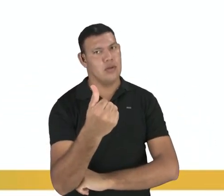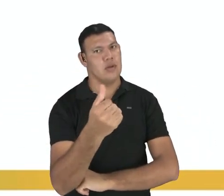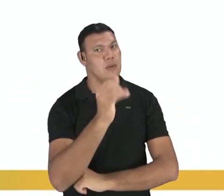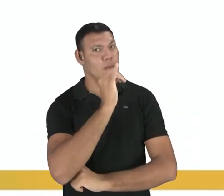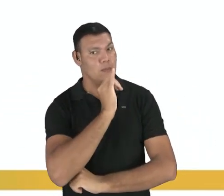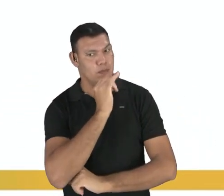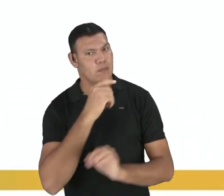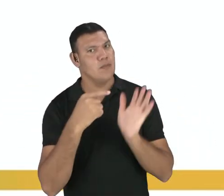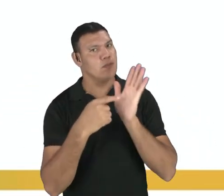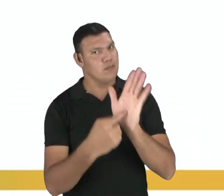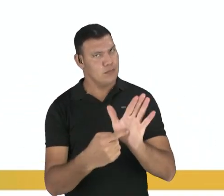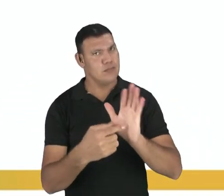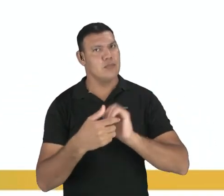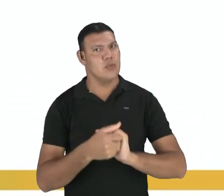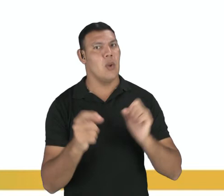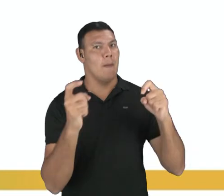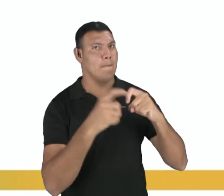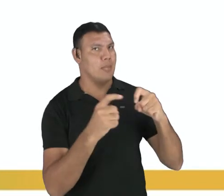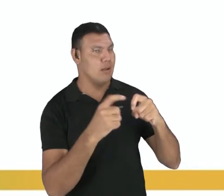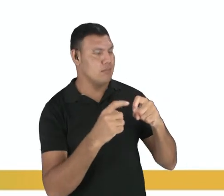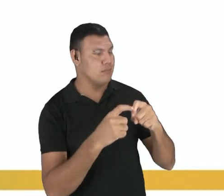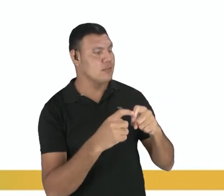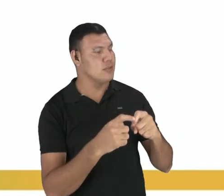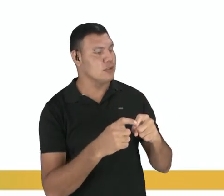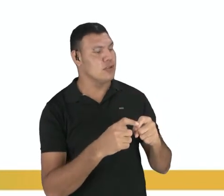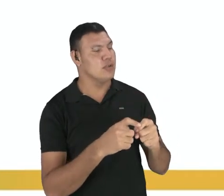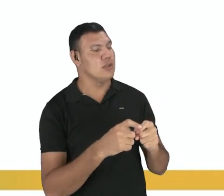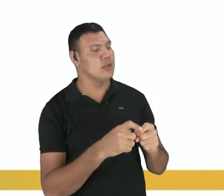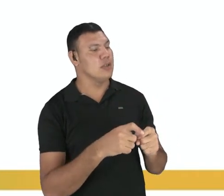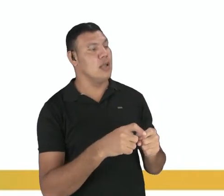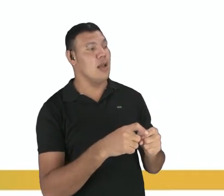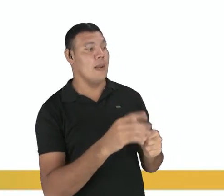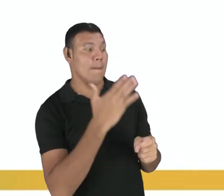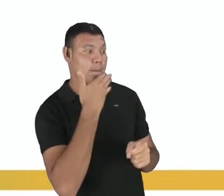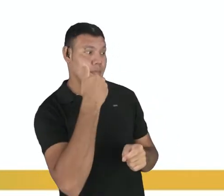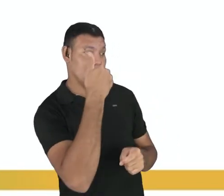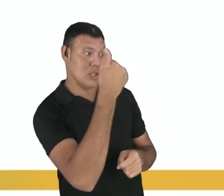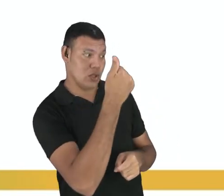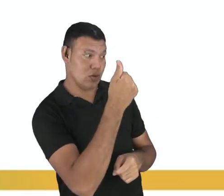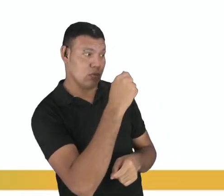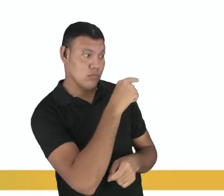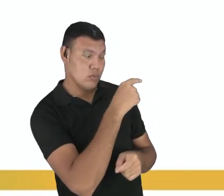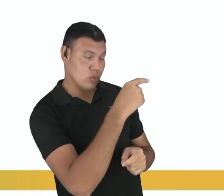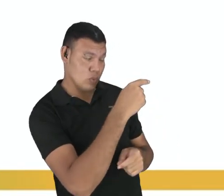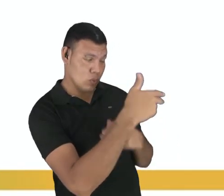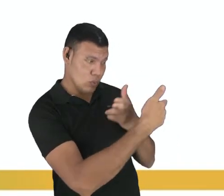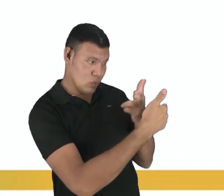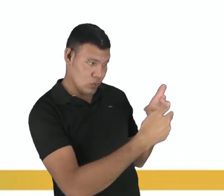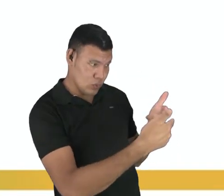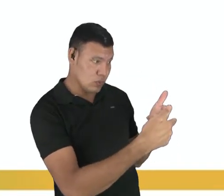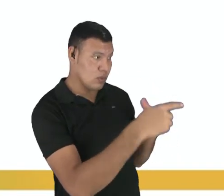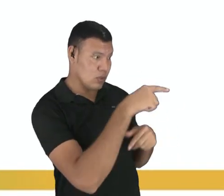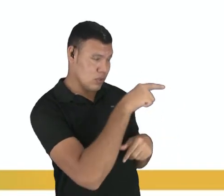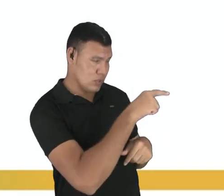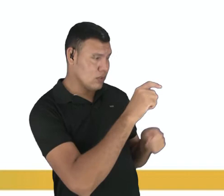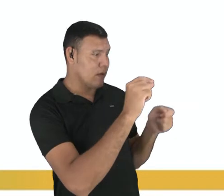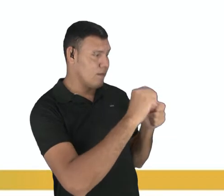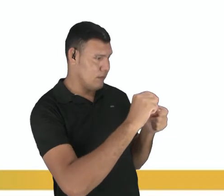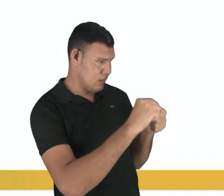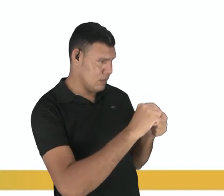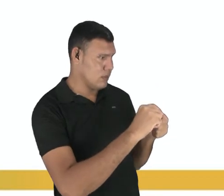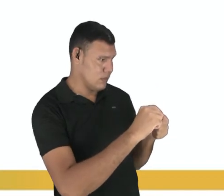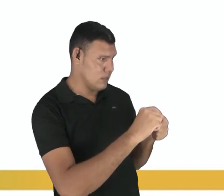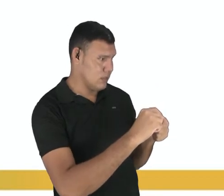frase aí, ó, que o doutor diz: the best thing, a melhor coisa, you can do, que você pode